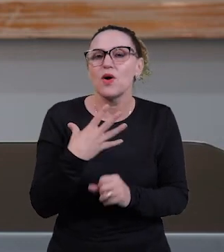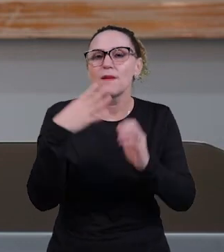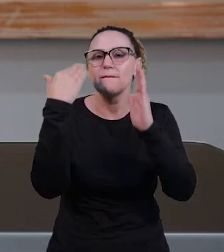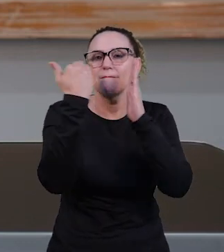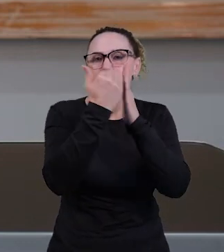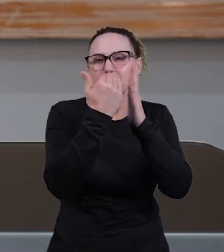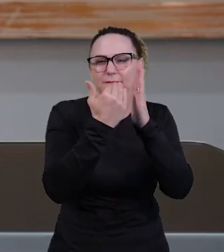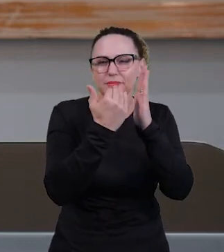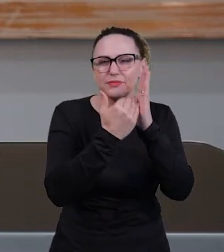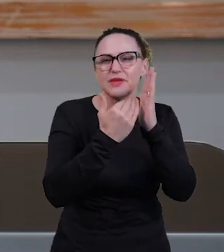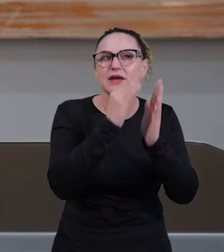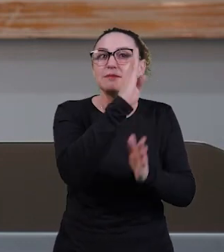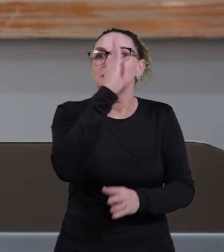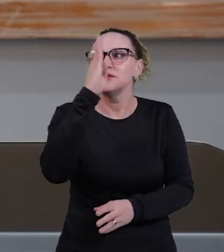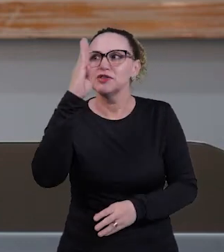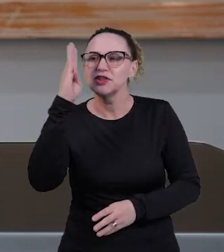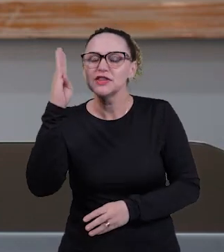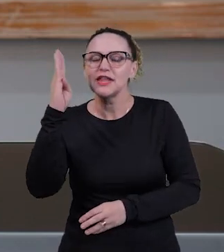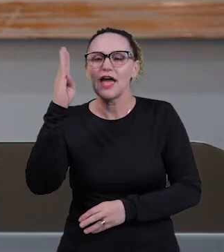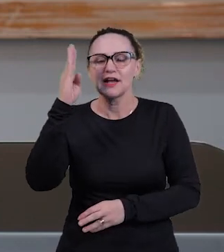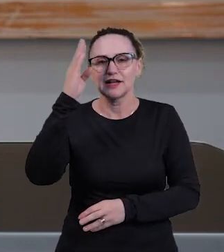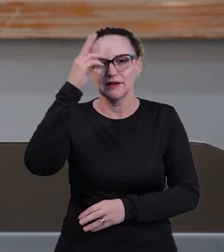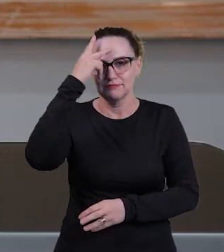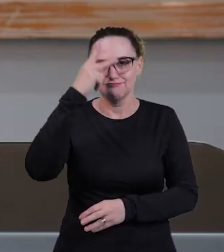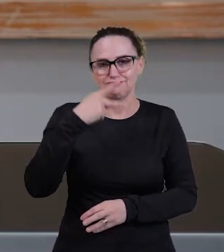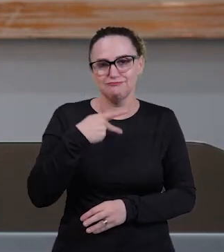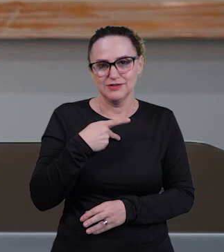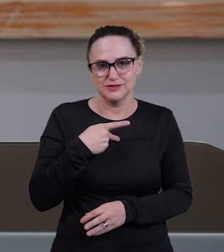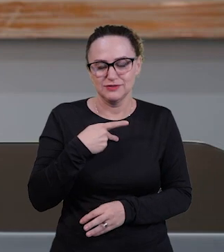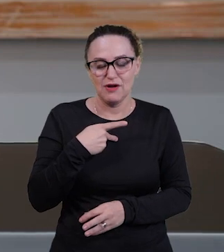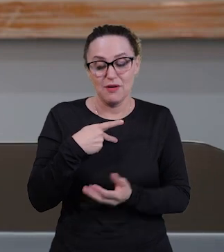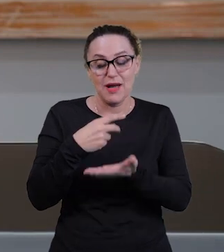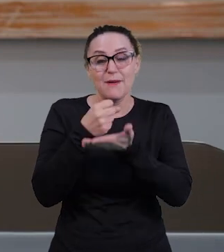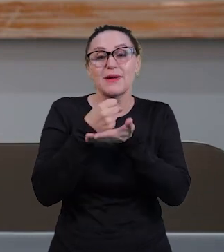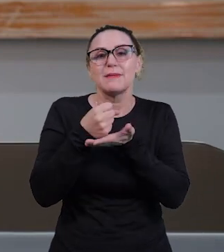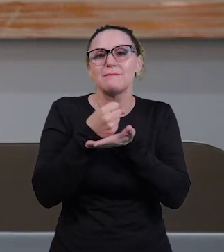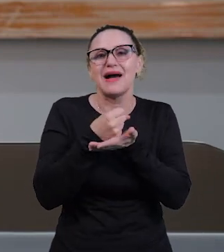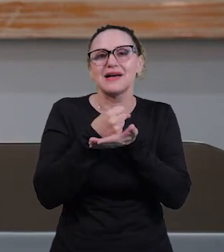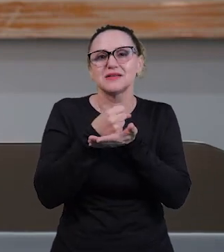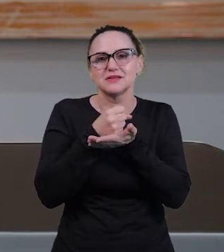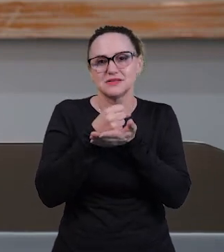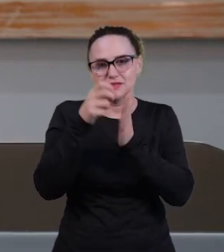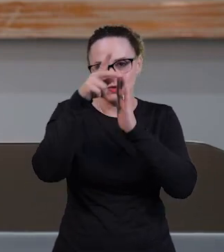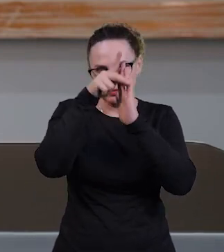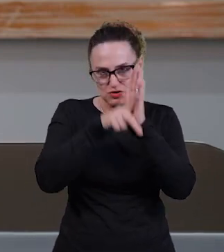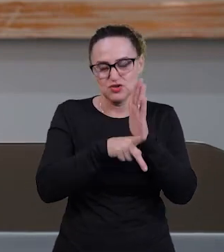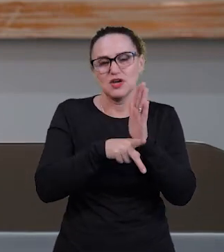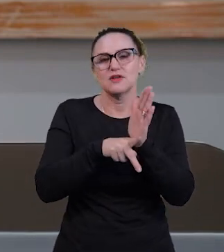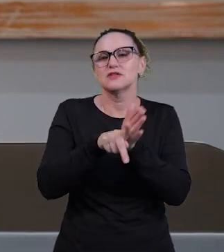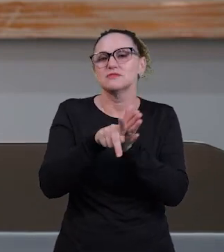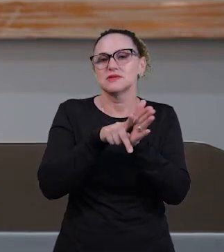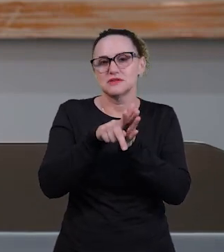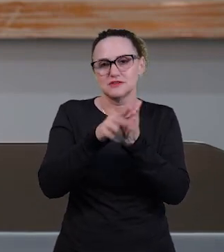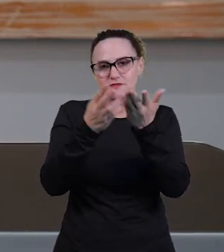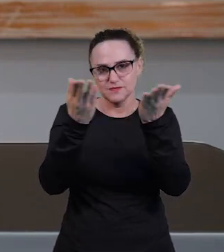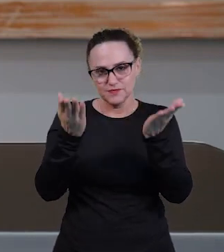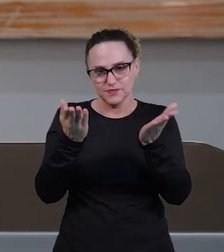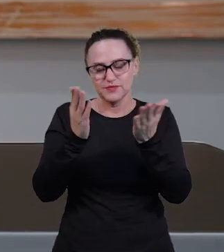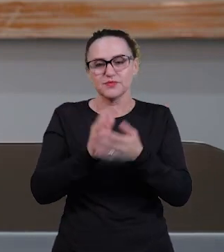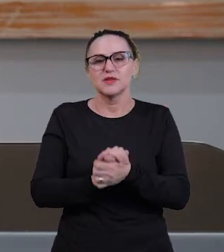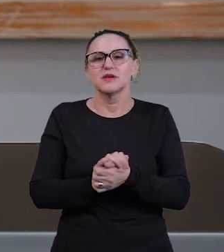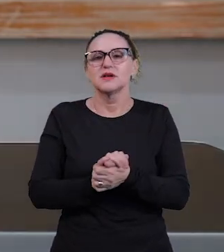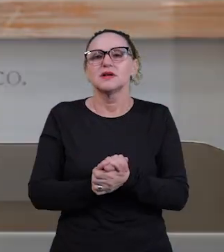biblioteca pessoal, digamos assim, para que dê embasamento ao projeto de pesquisa de vocês.